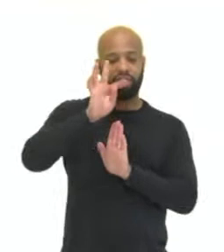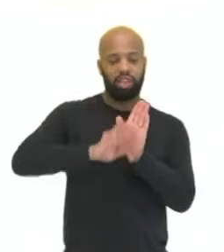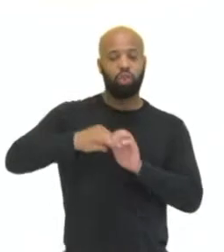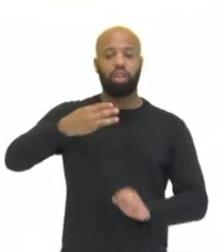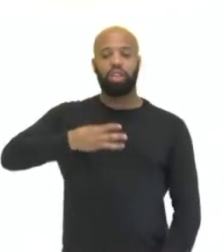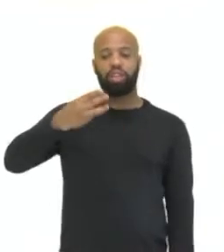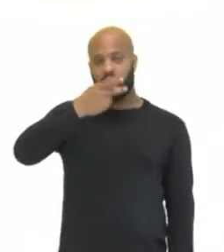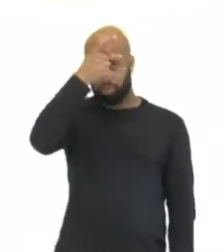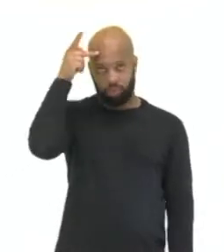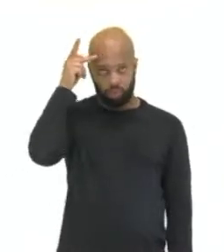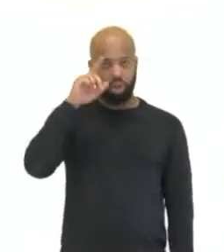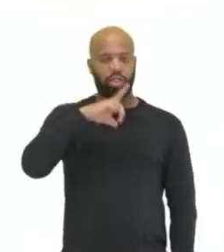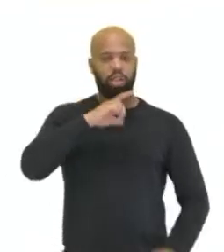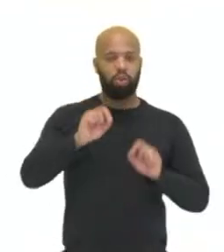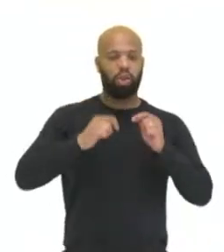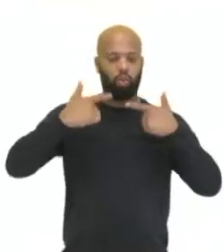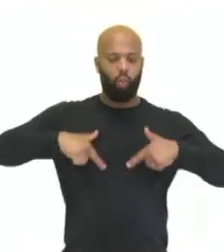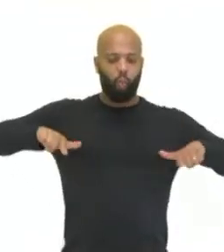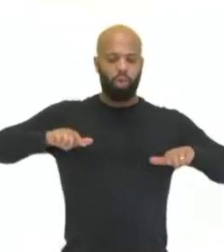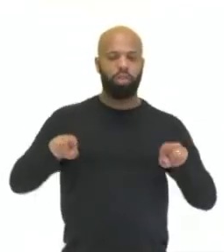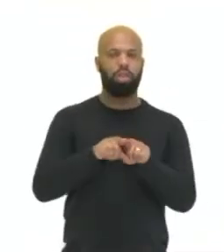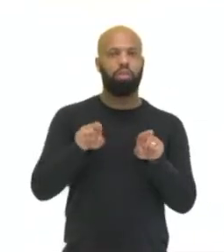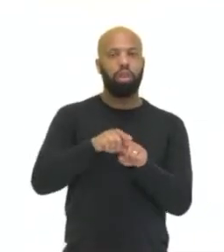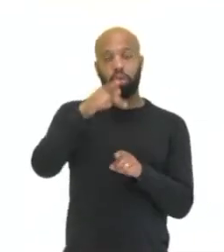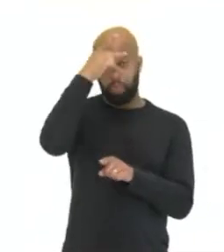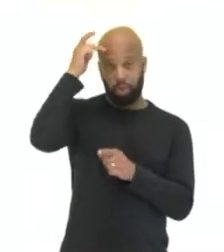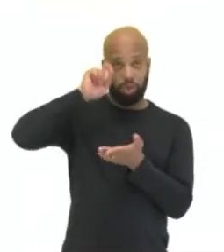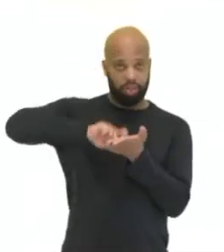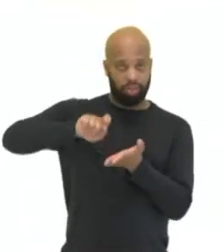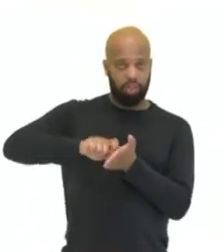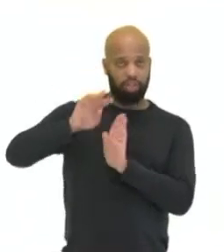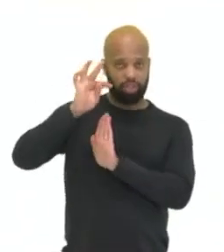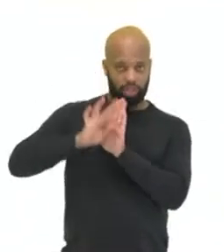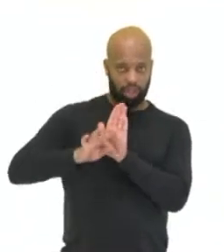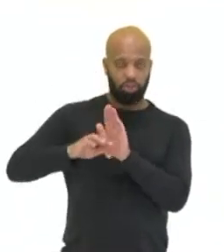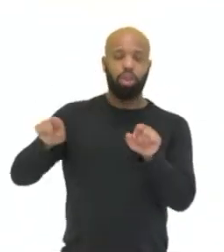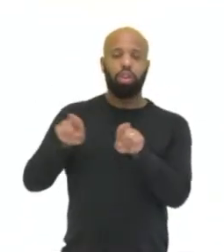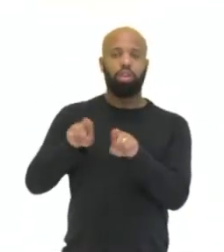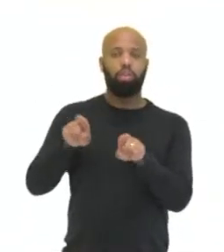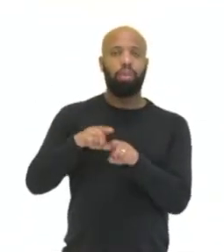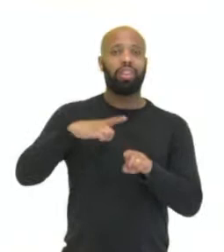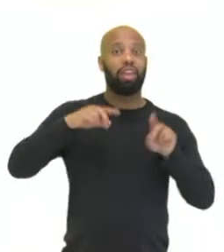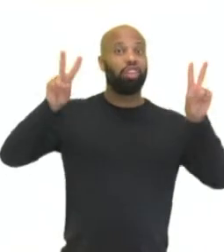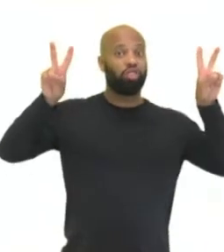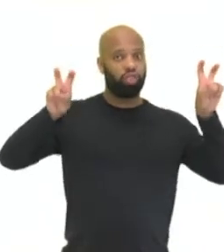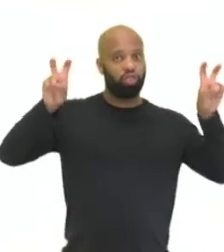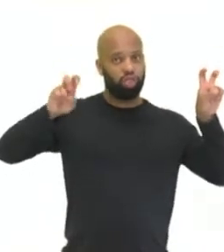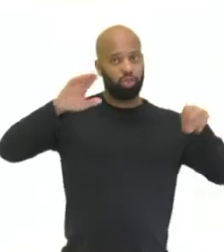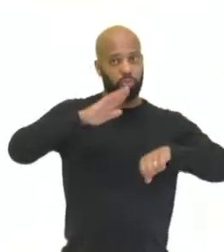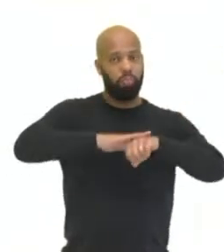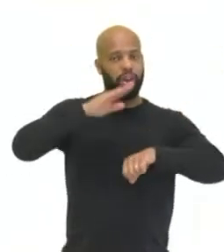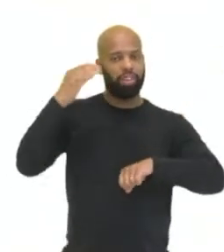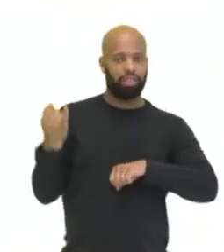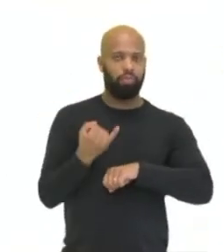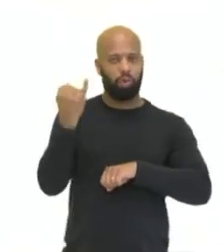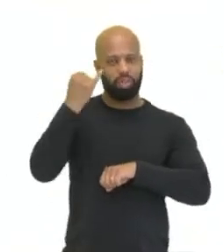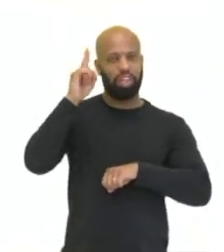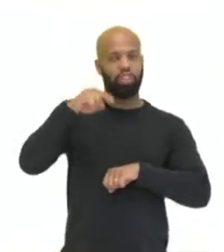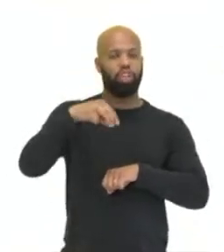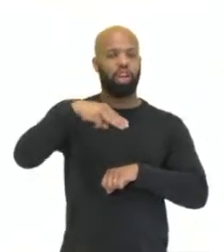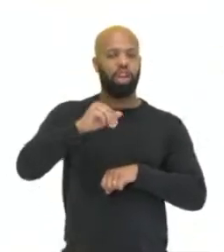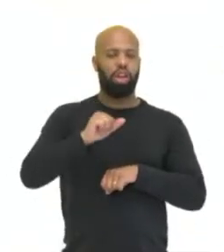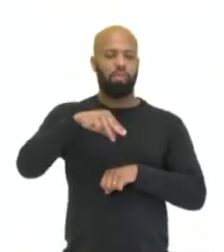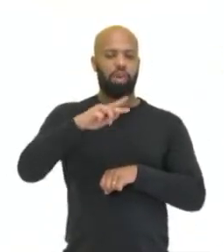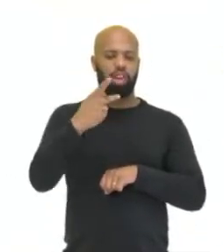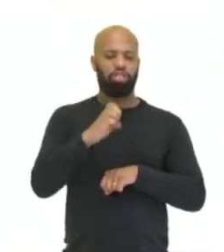né? Então há uma impessoalidade por parte do jornalista. Geralmente tem a presença de títulos, né, que nós chamamos de manchetes, também pode ser